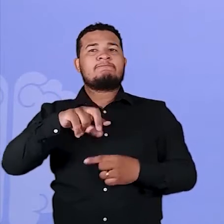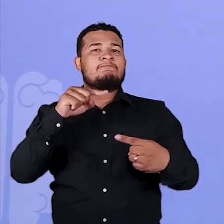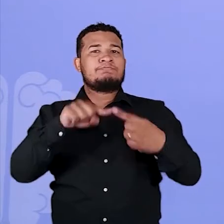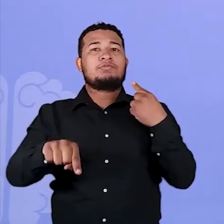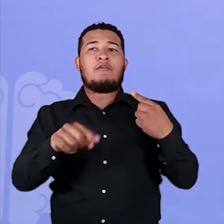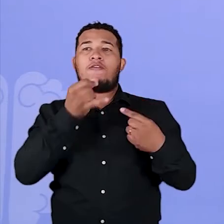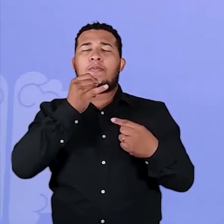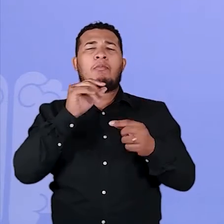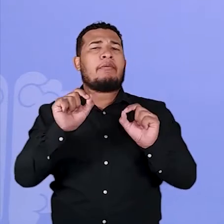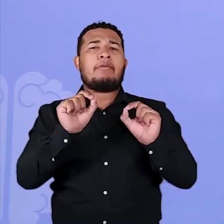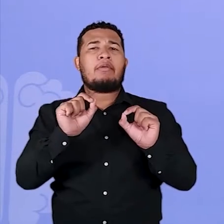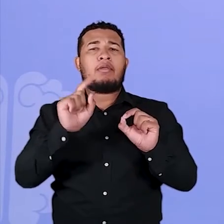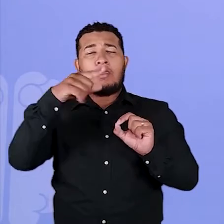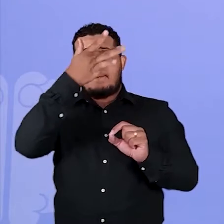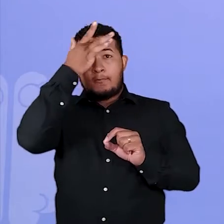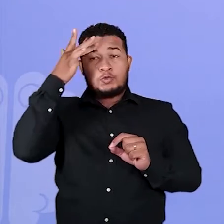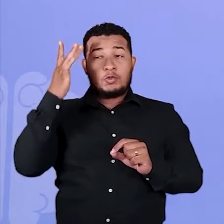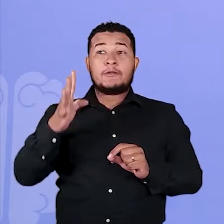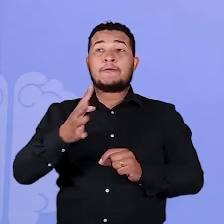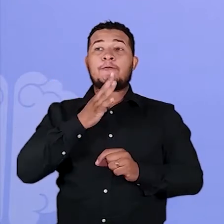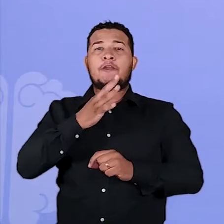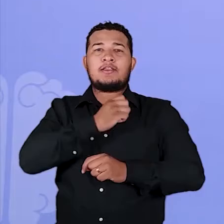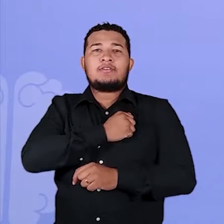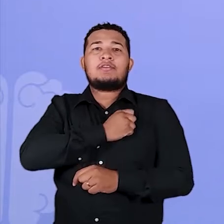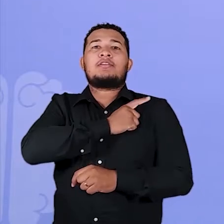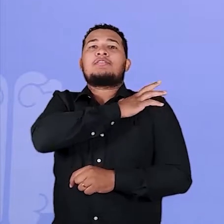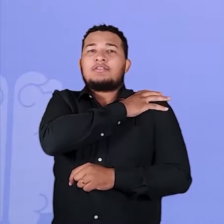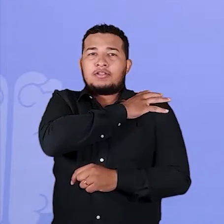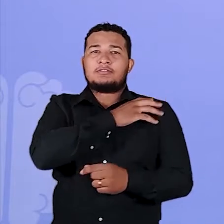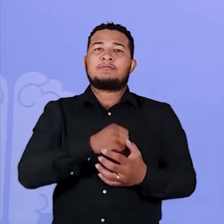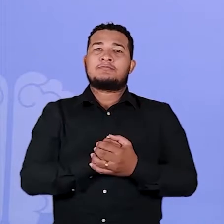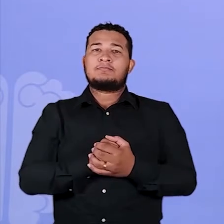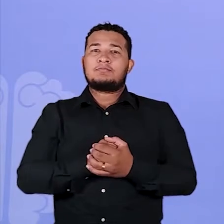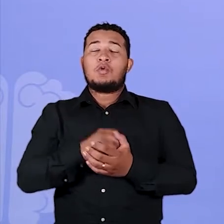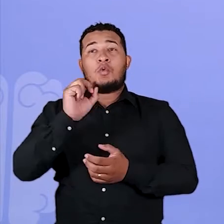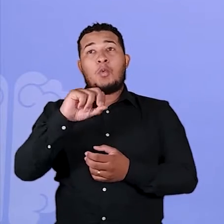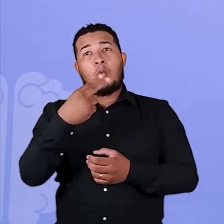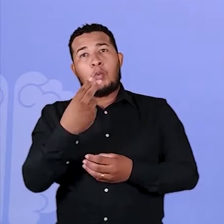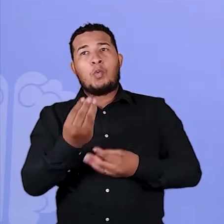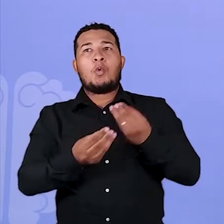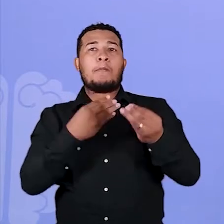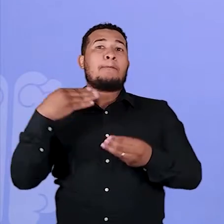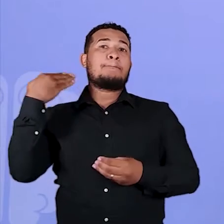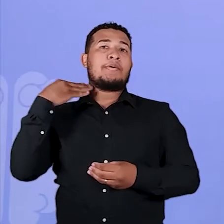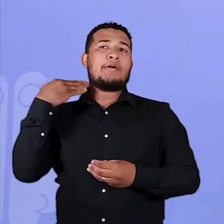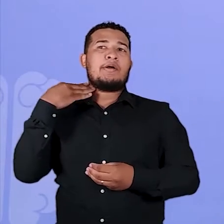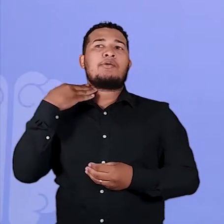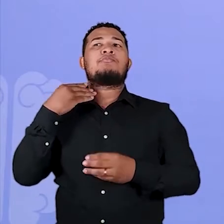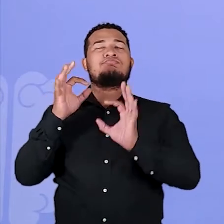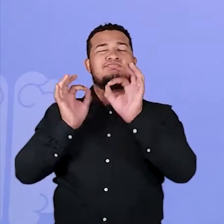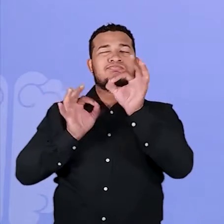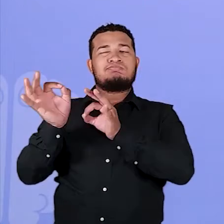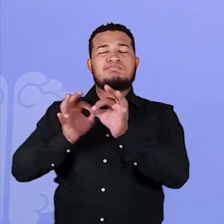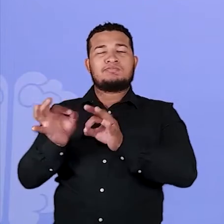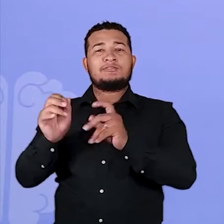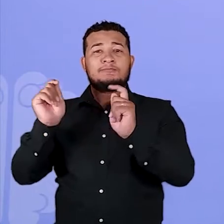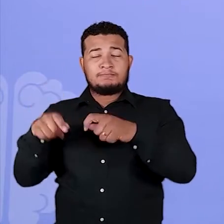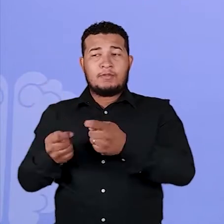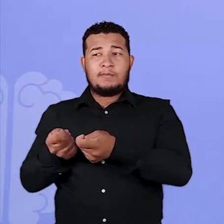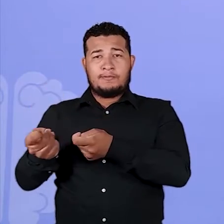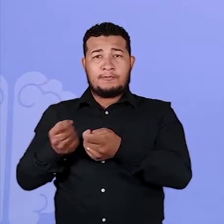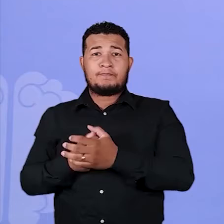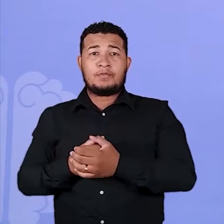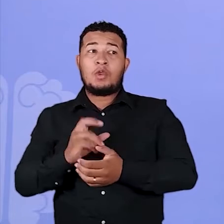como um exército funciona, são os caras que sabem como um banco funciona, são os caras que